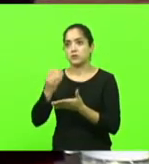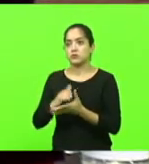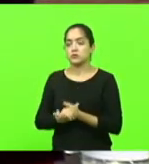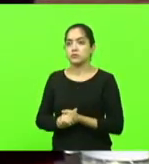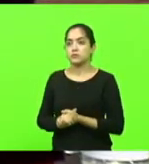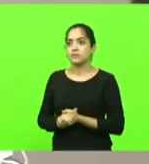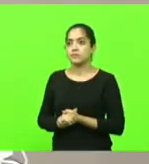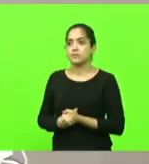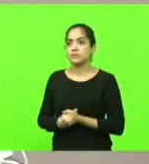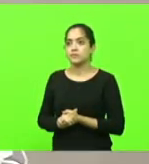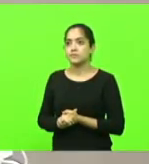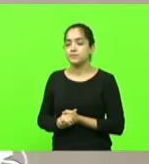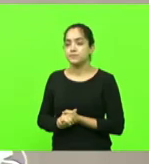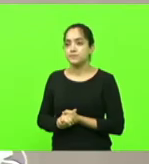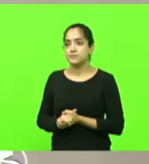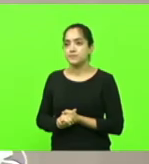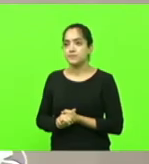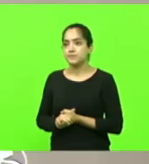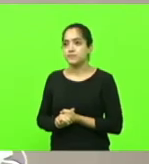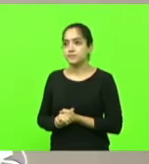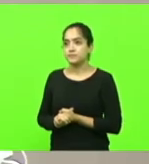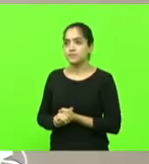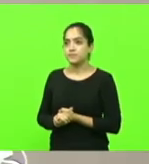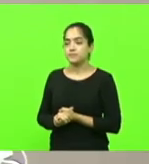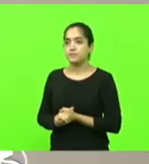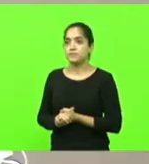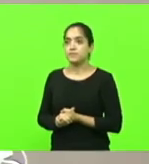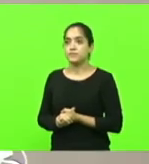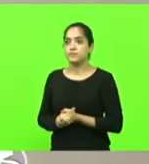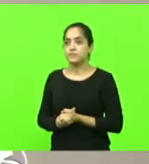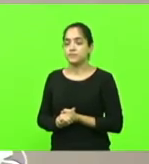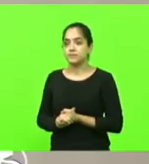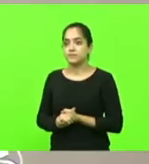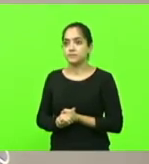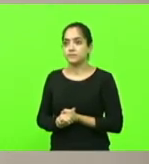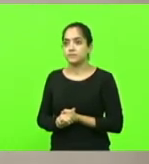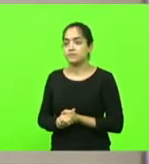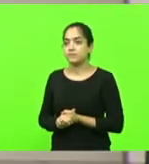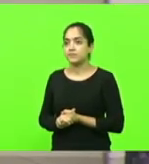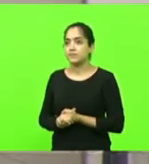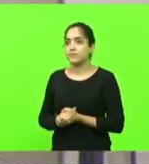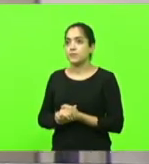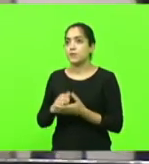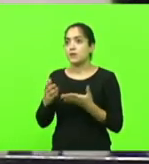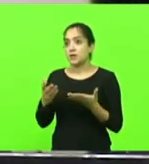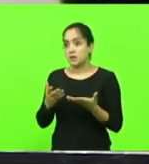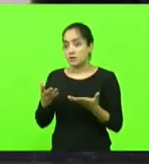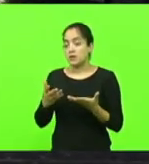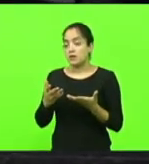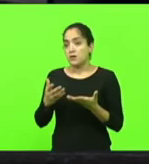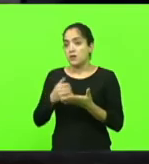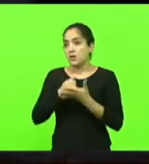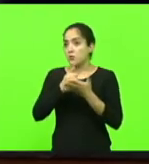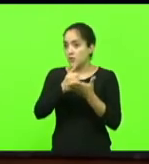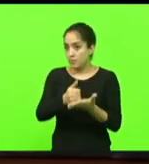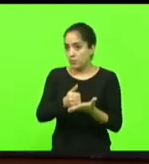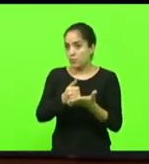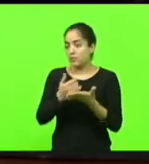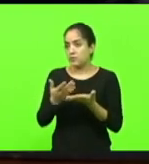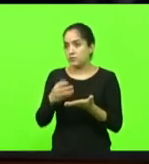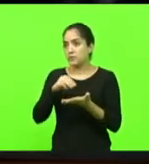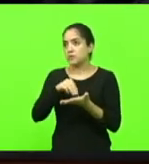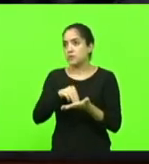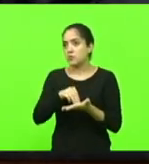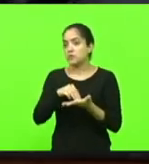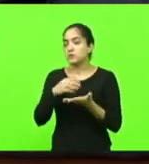reconhecimento. Questão de ordem, senhor presidente. Questão de ordem, deputado Kennedy Nunes. Senhor presidente, eu sou totalmente favorável a essa moção, mas